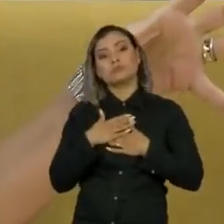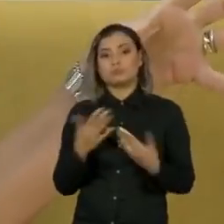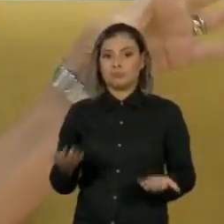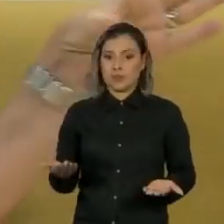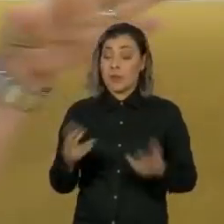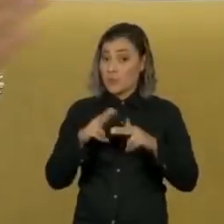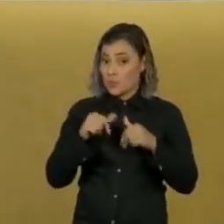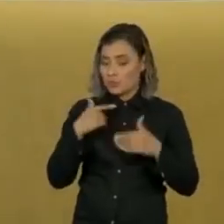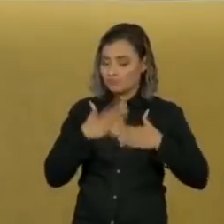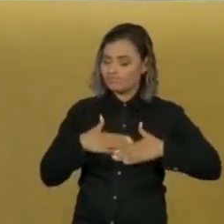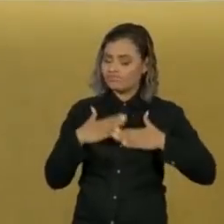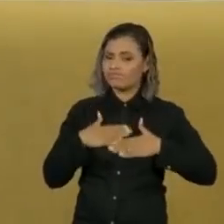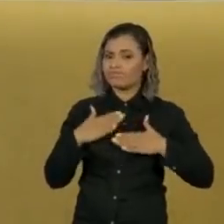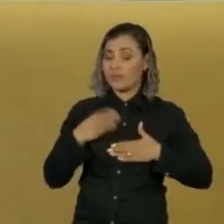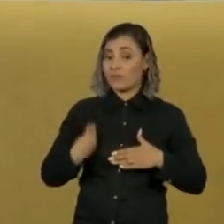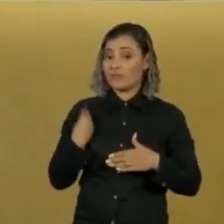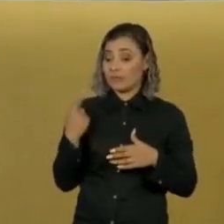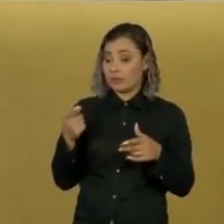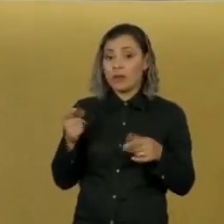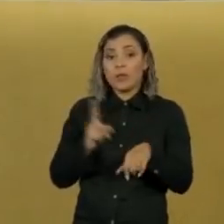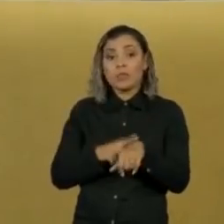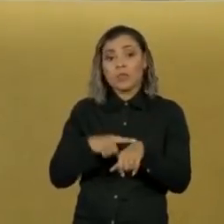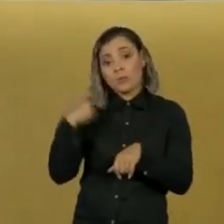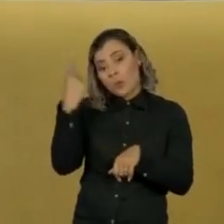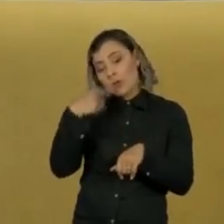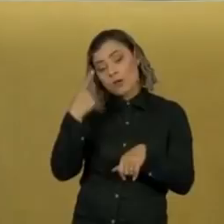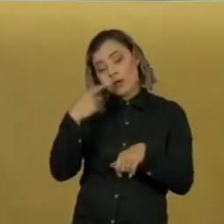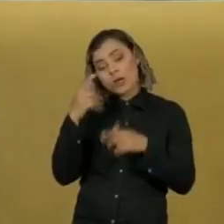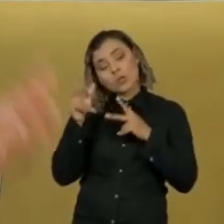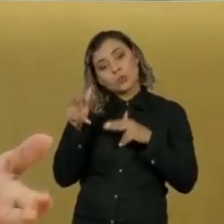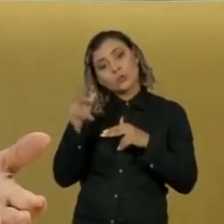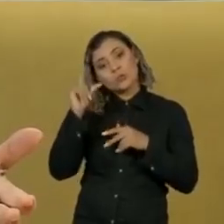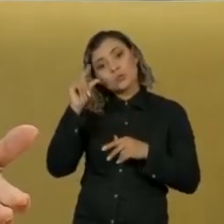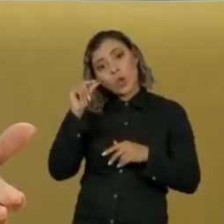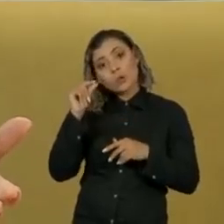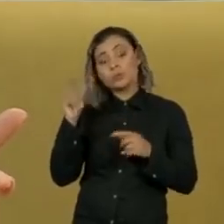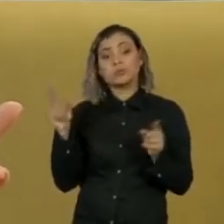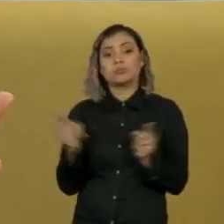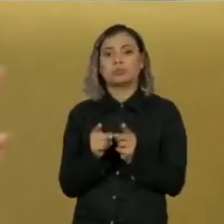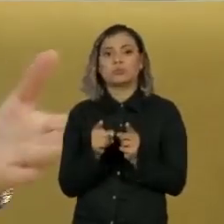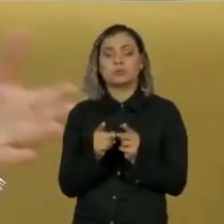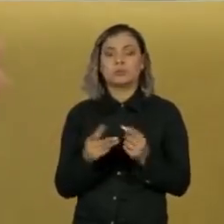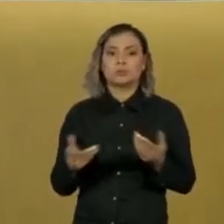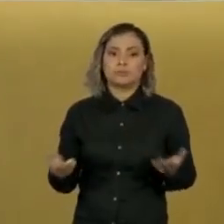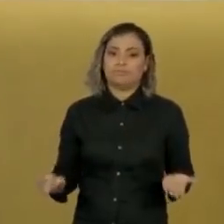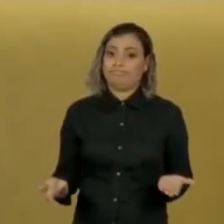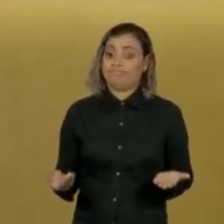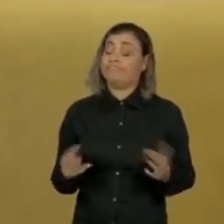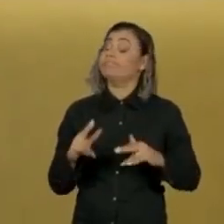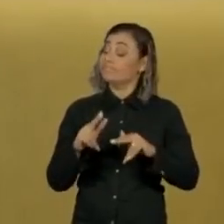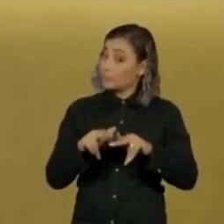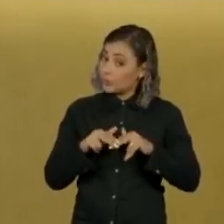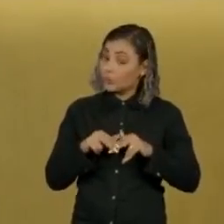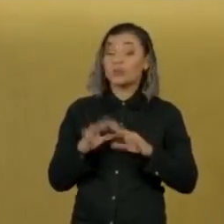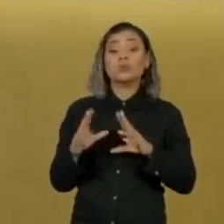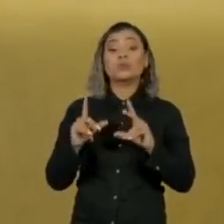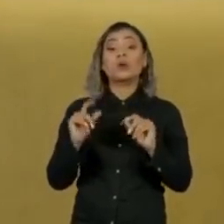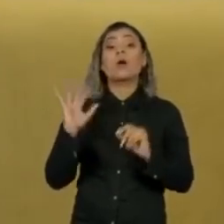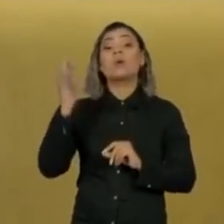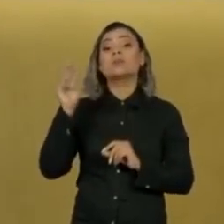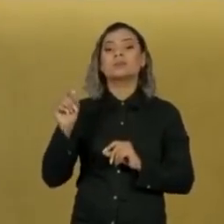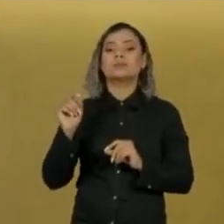complexidade da vida, diminui o tempo em que você dorme, né? Então, tudo ocorre